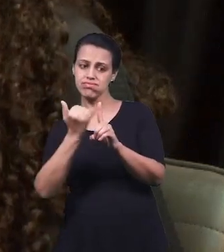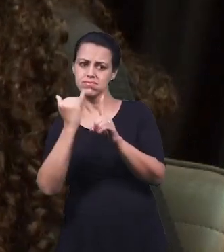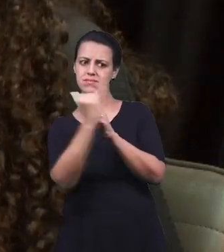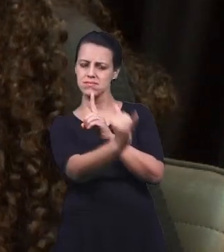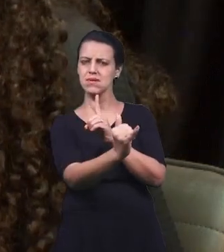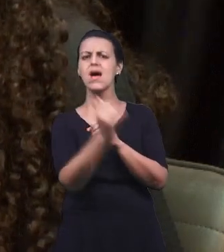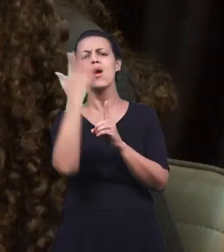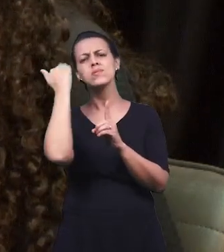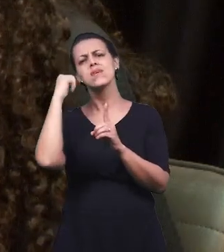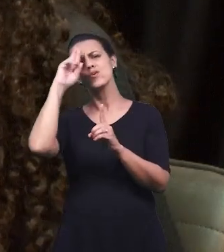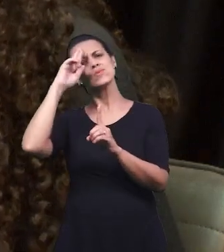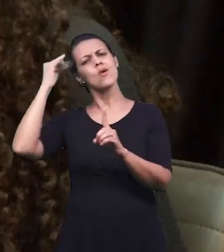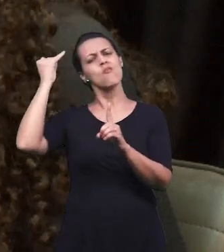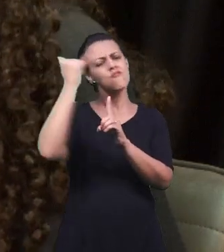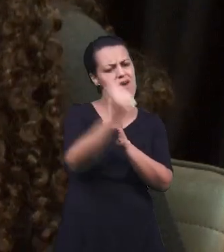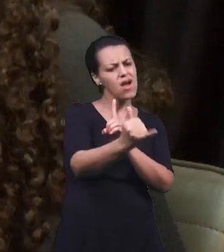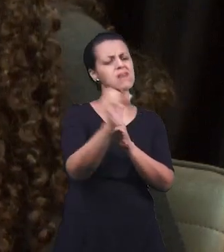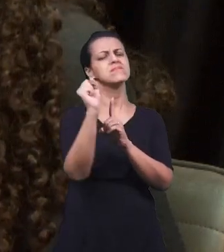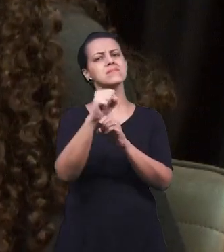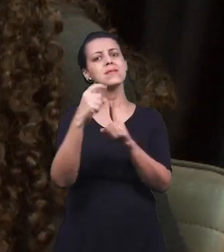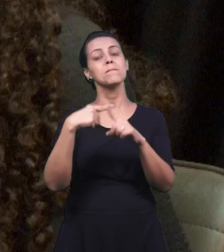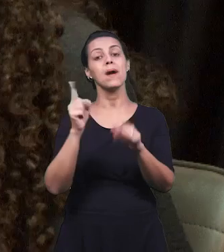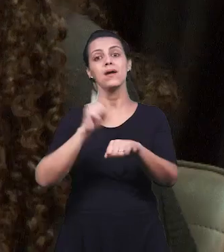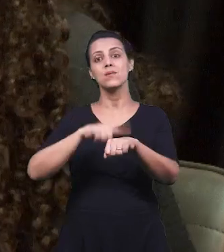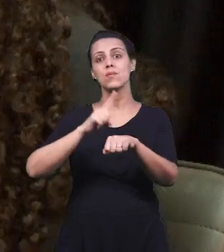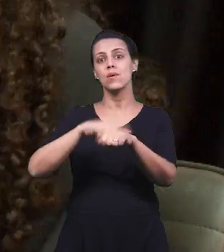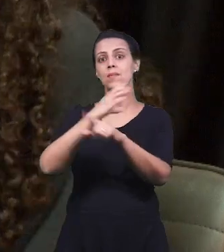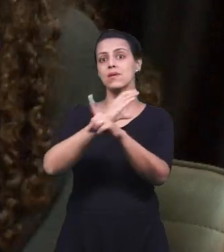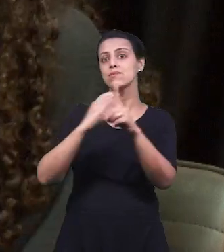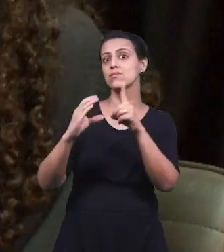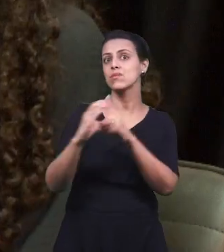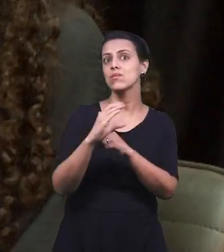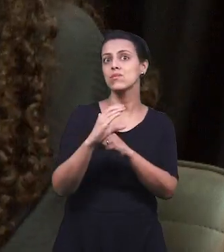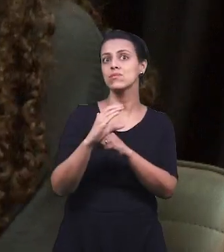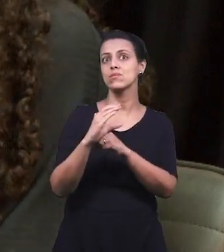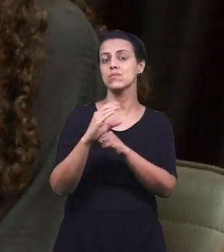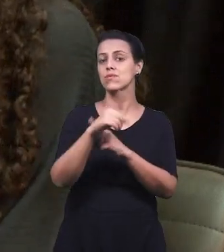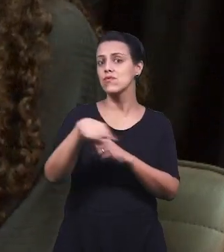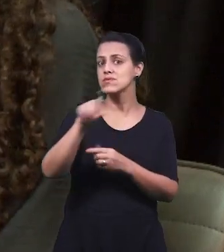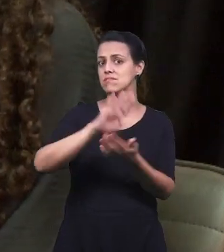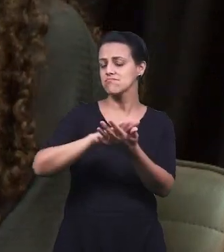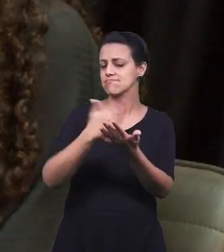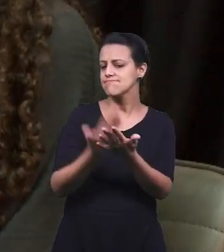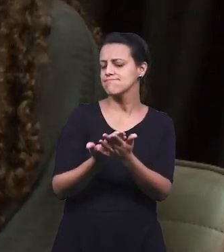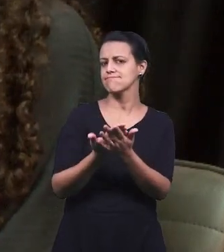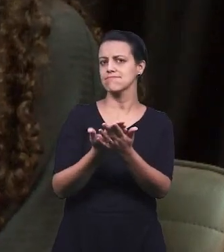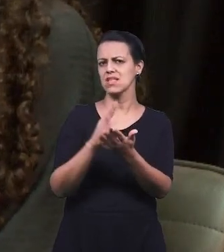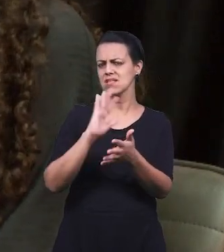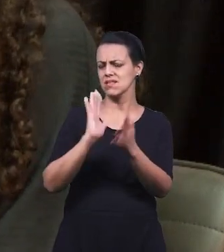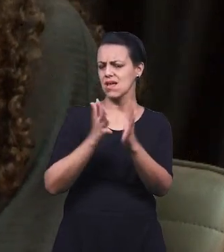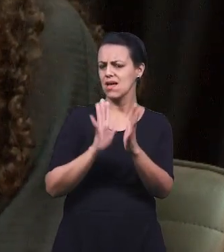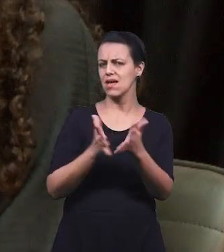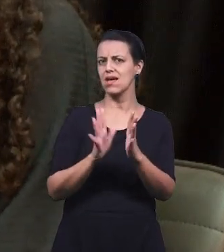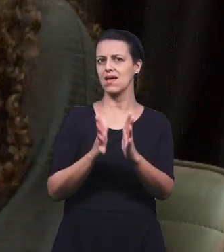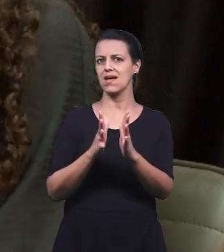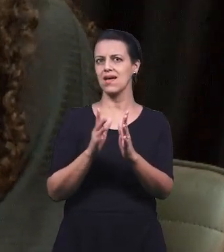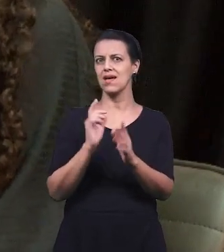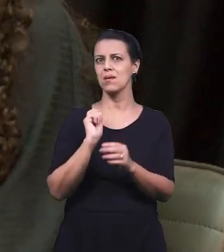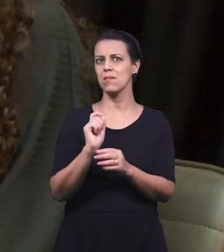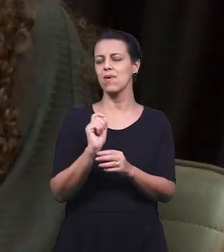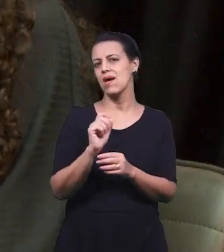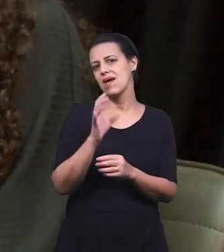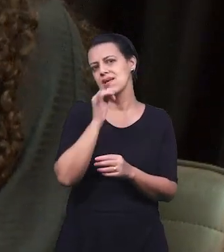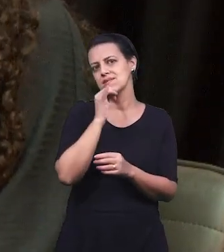fala com ele, Uhum. mas naquele momento do culto, né, vocês vão interpretando, e a interpretação que vocês estão fazendo pode surtir